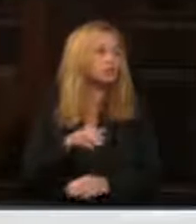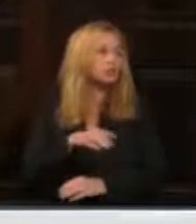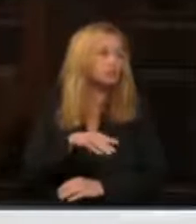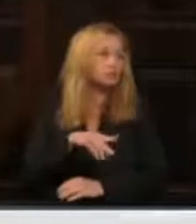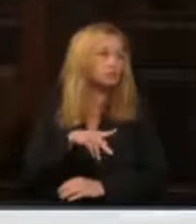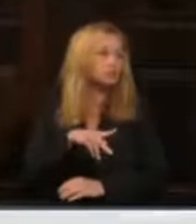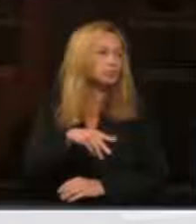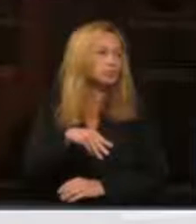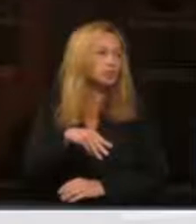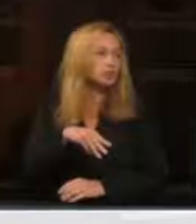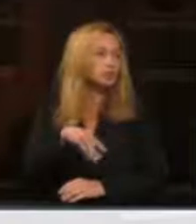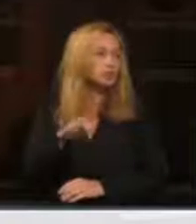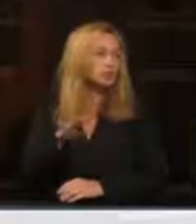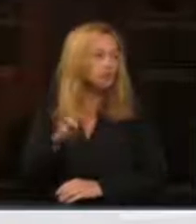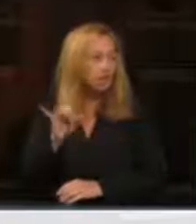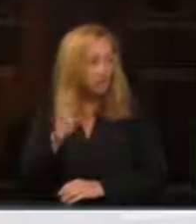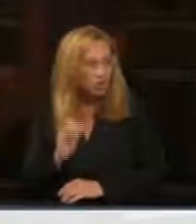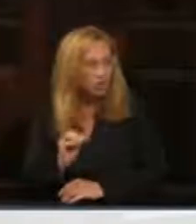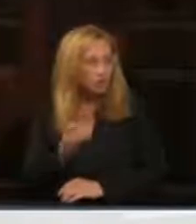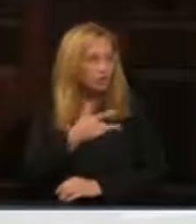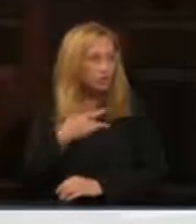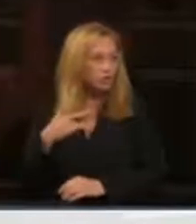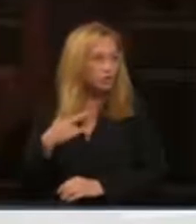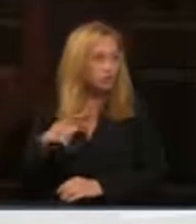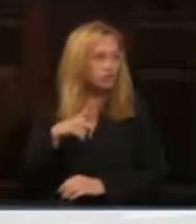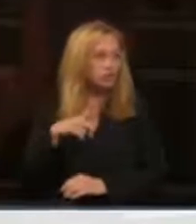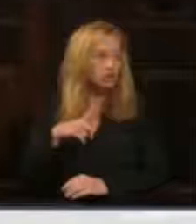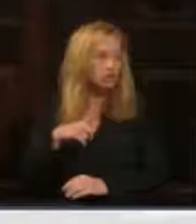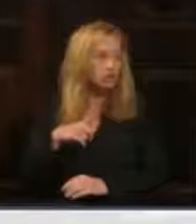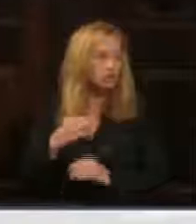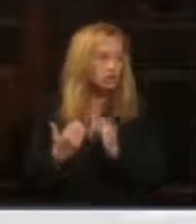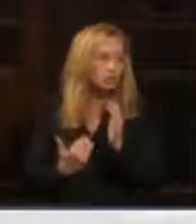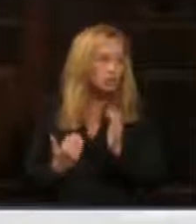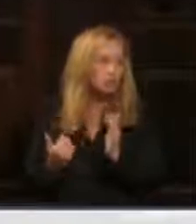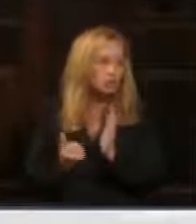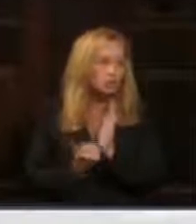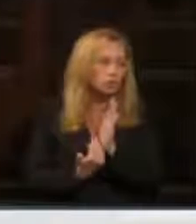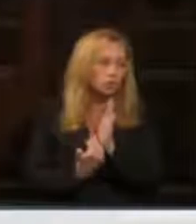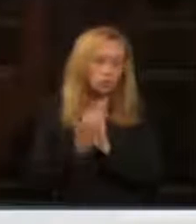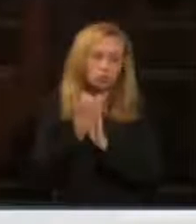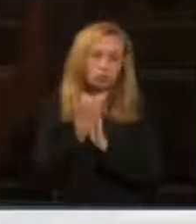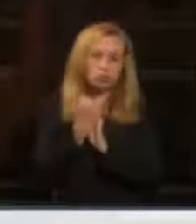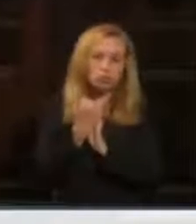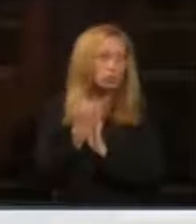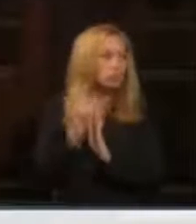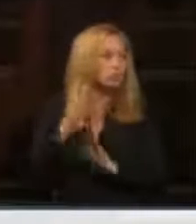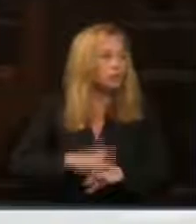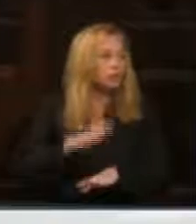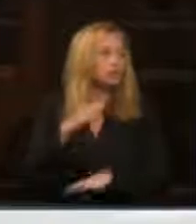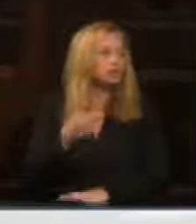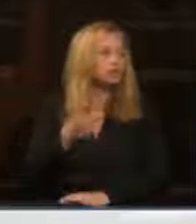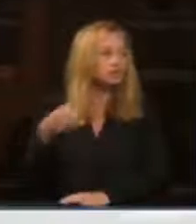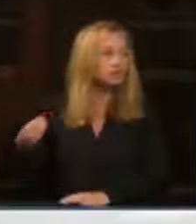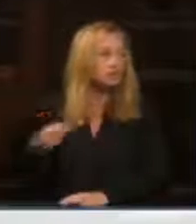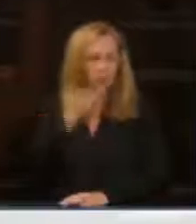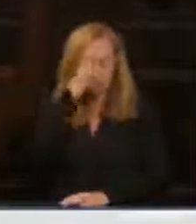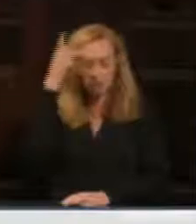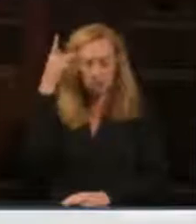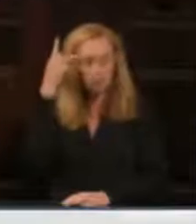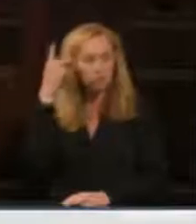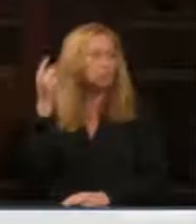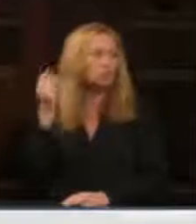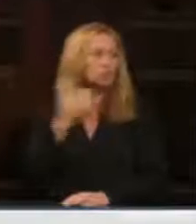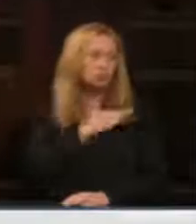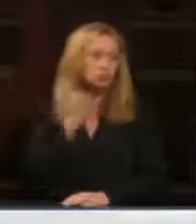ano de 97. Ou seja, a gente teve um aumento de mais de 100% de assassinato de jovens